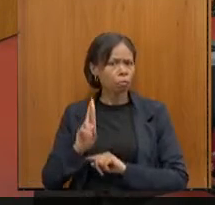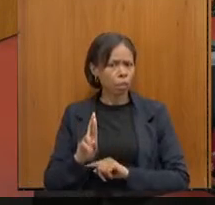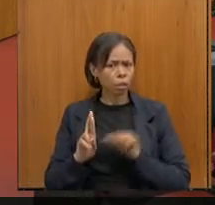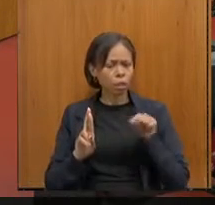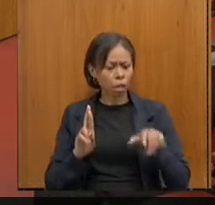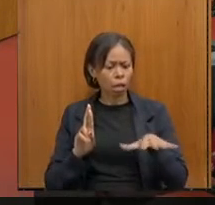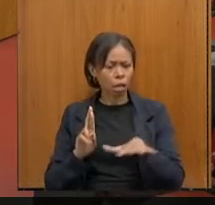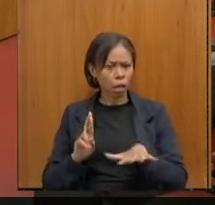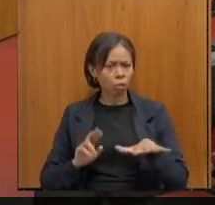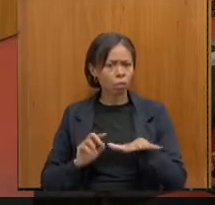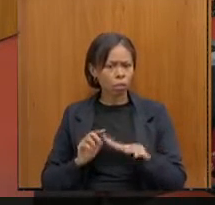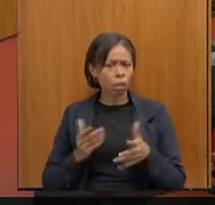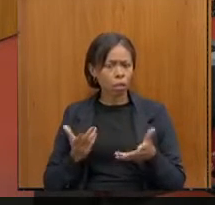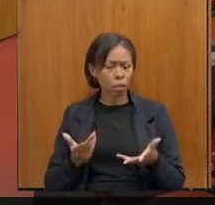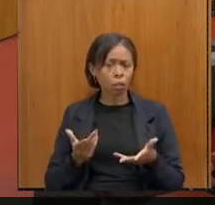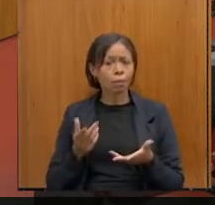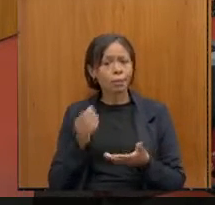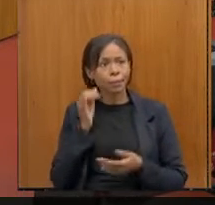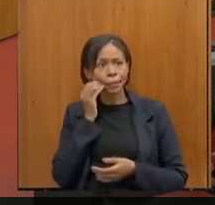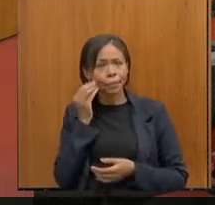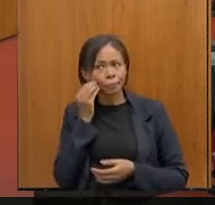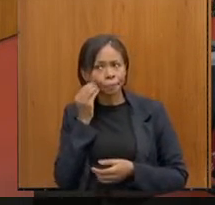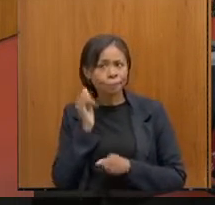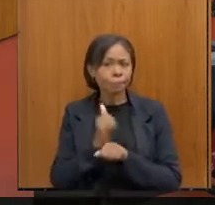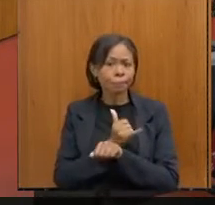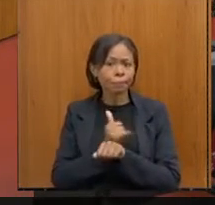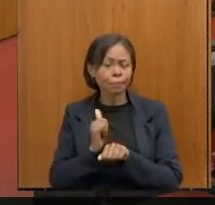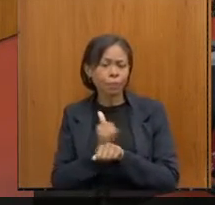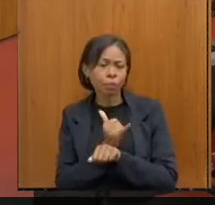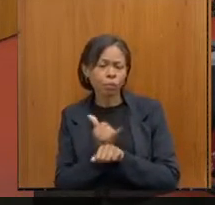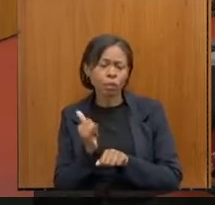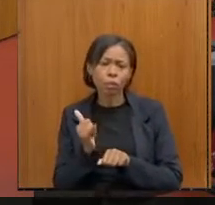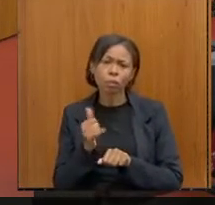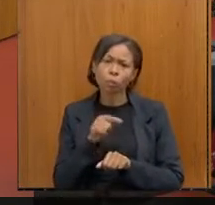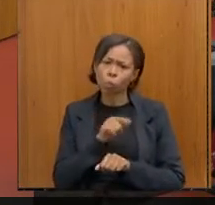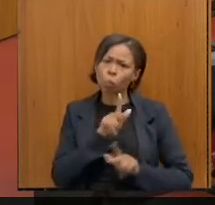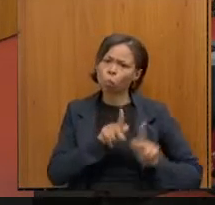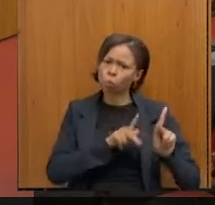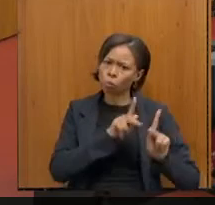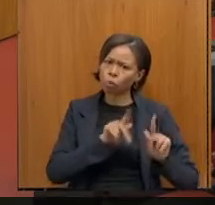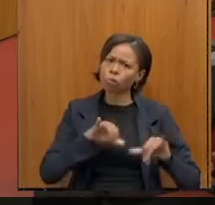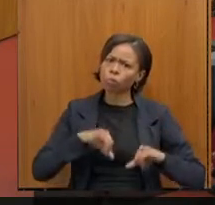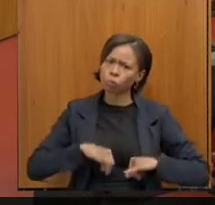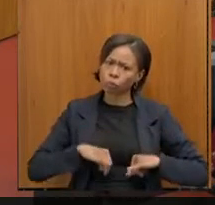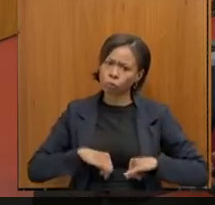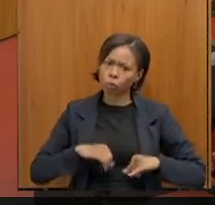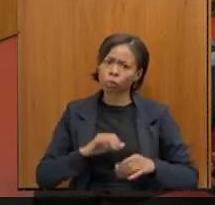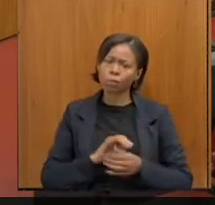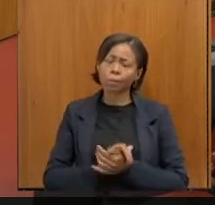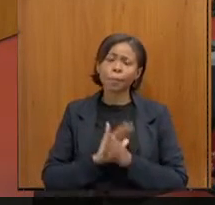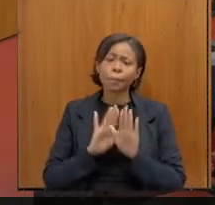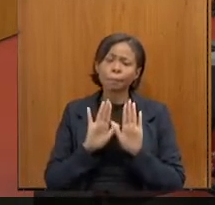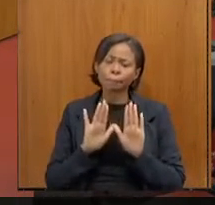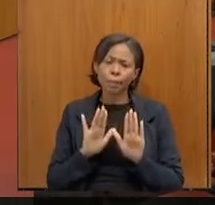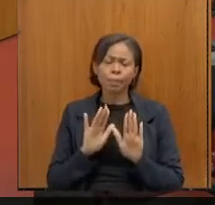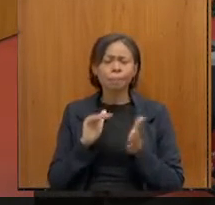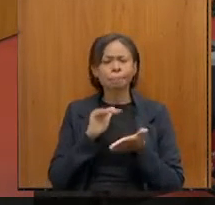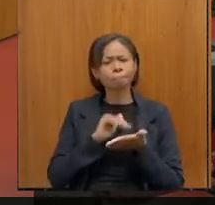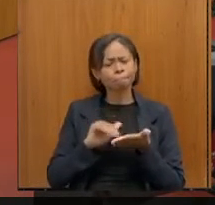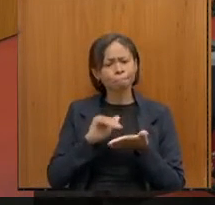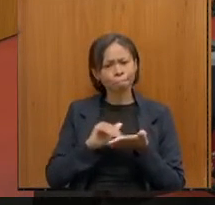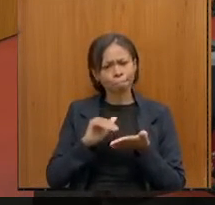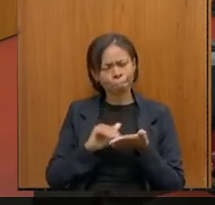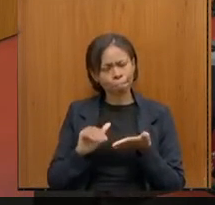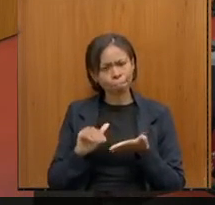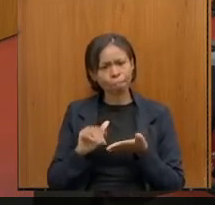buscando alternativas para um povo que é tão sofrido é mas secretário Fernando também